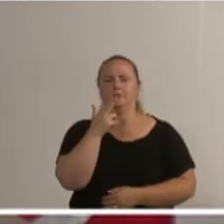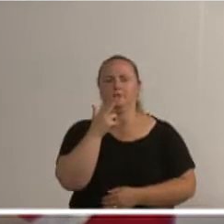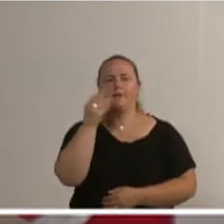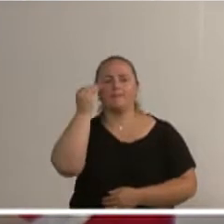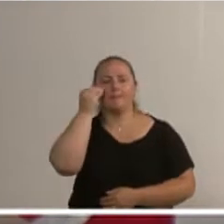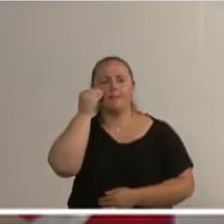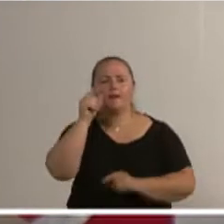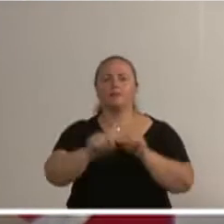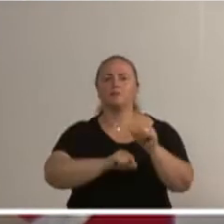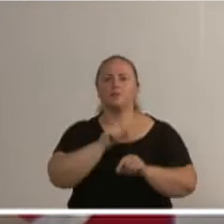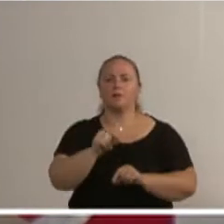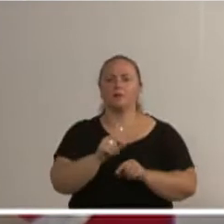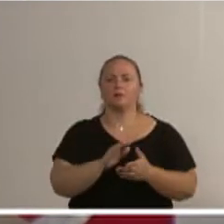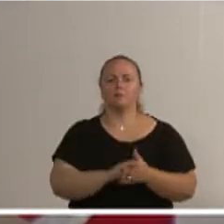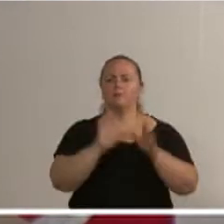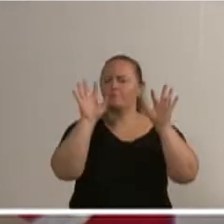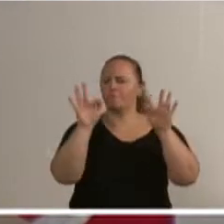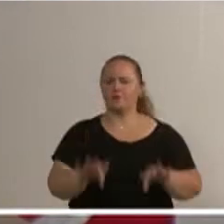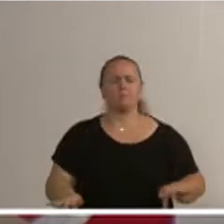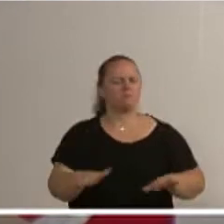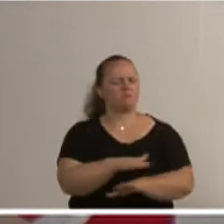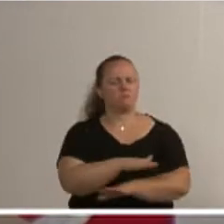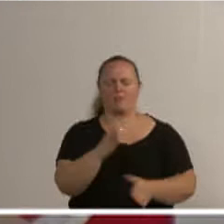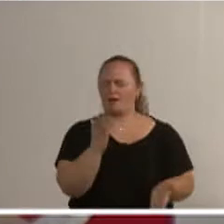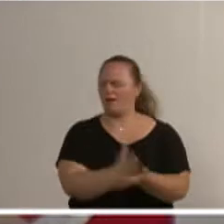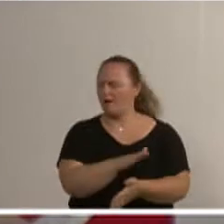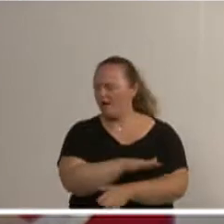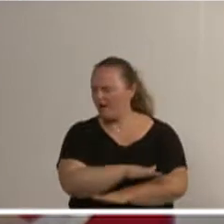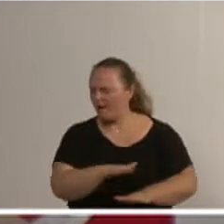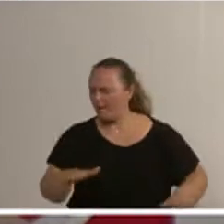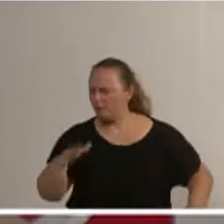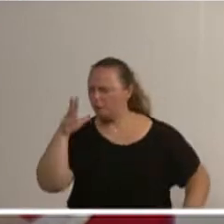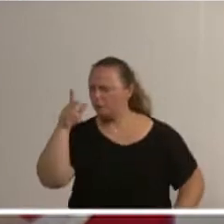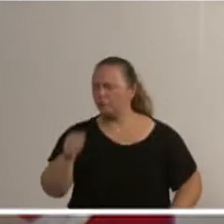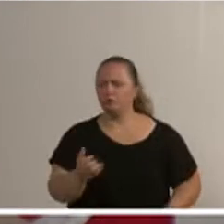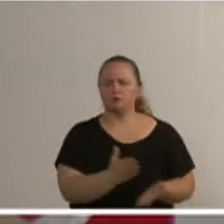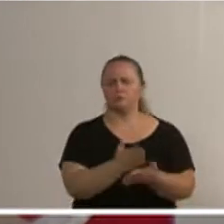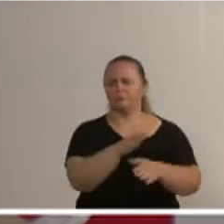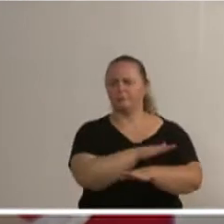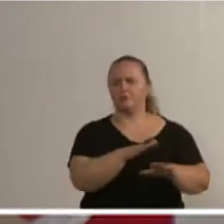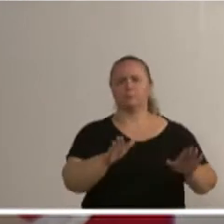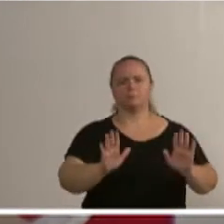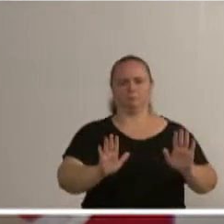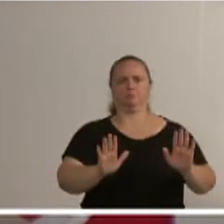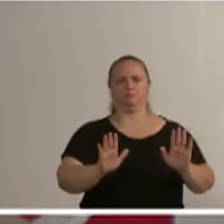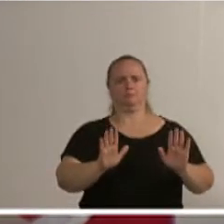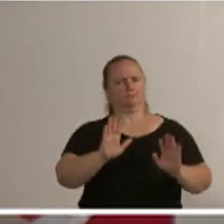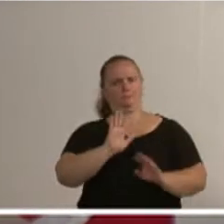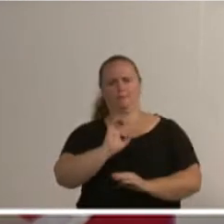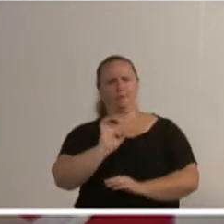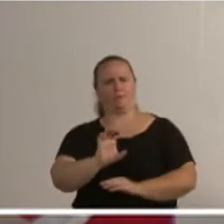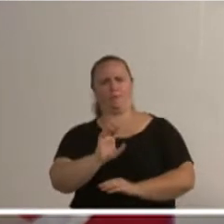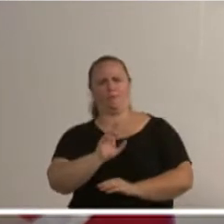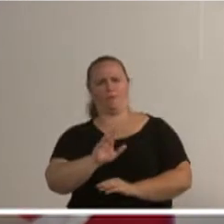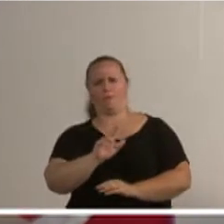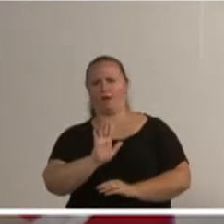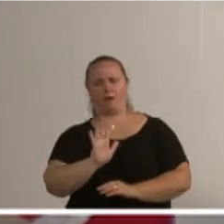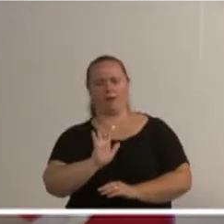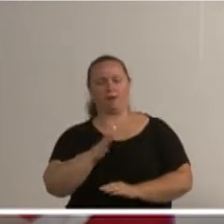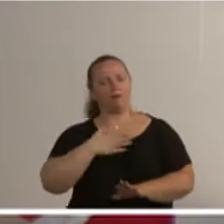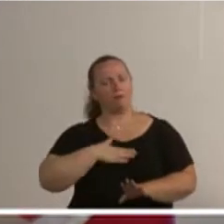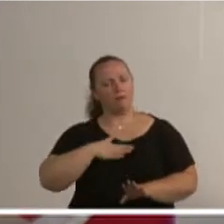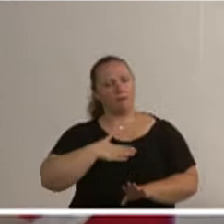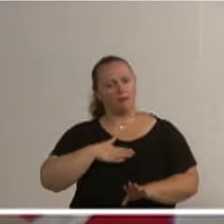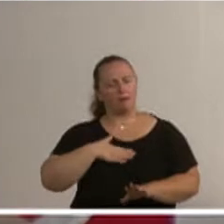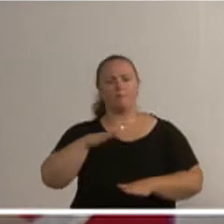Quanto pior tá, melhor fica. E não é essa a nossa ideia. Vocês podem ter certeza que, às vezes, nós vamos para a rede social